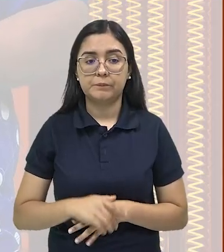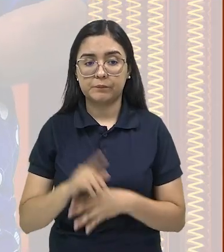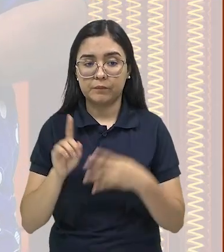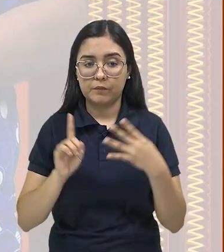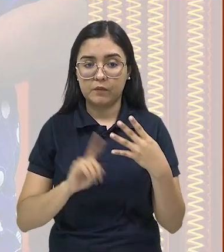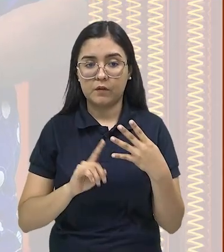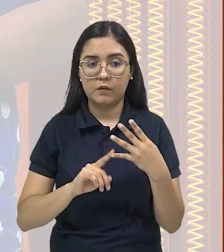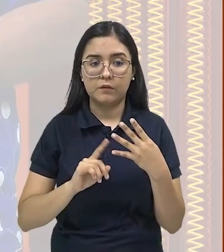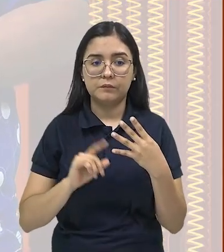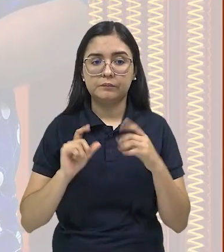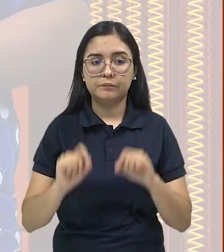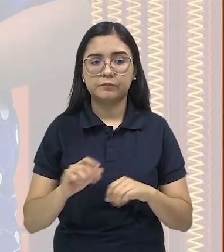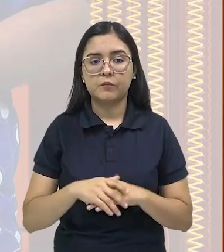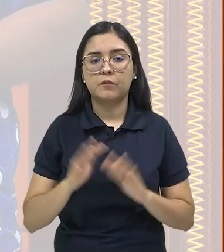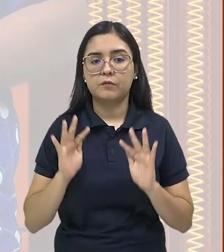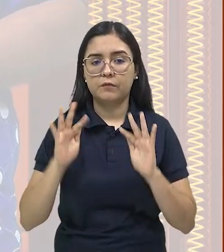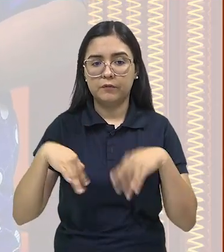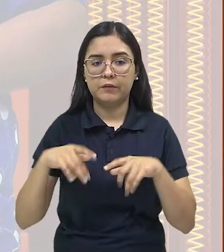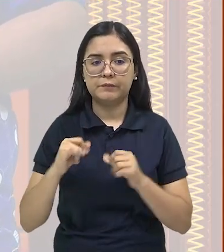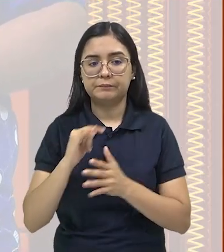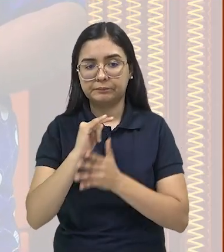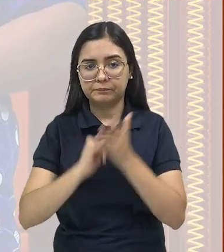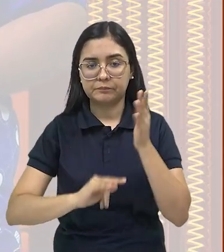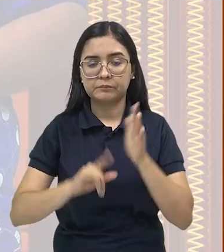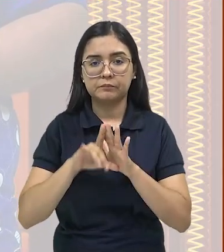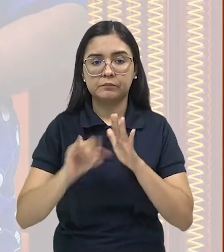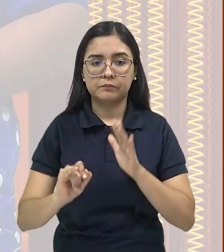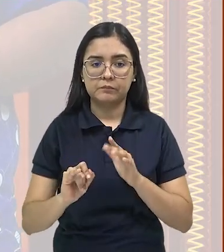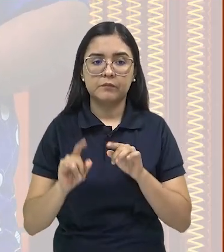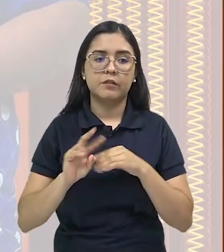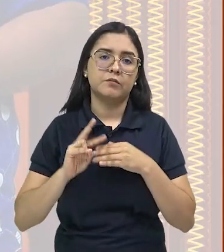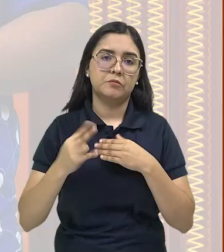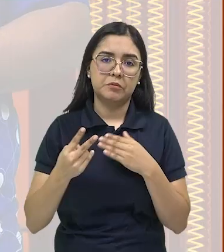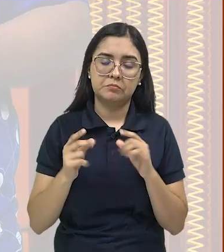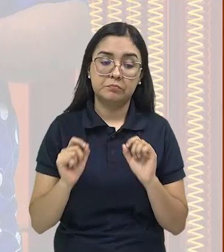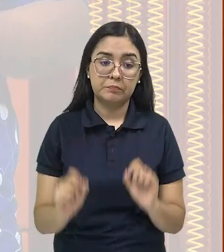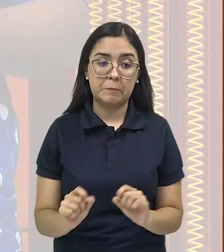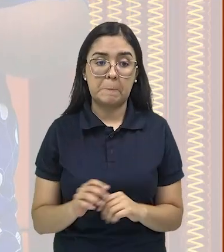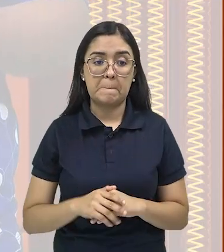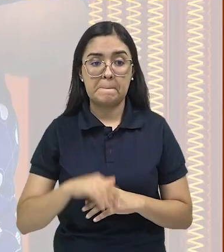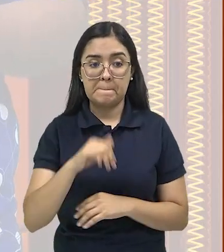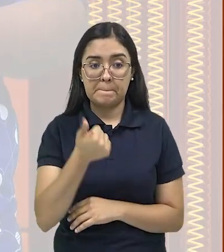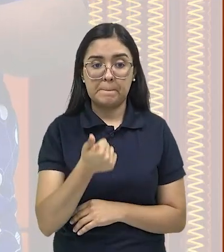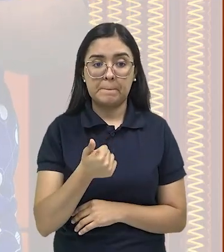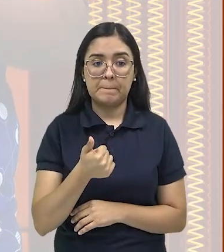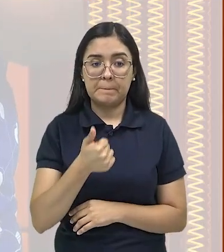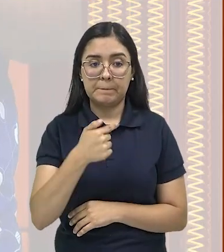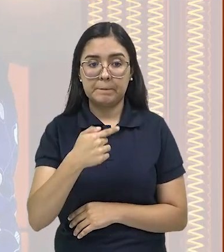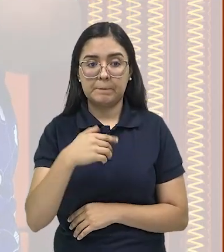4, a extinção do diretório e seus efeitos. Então, em